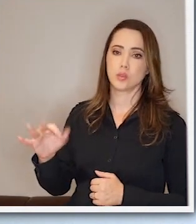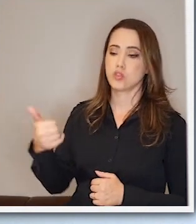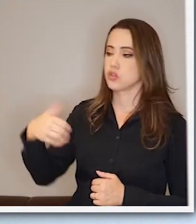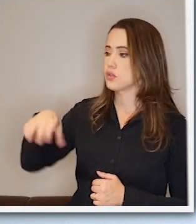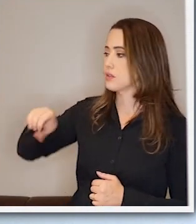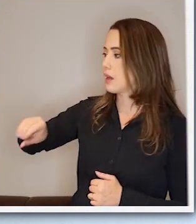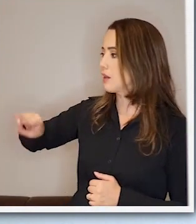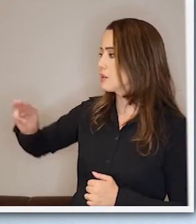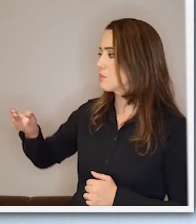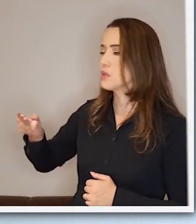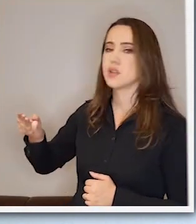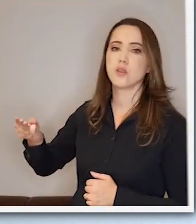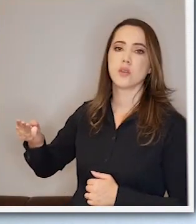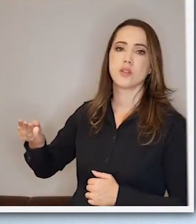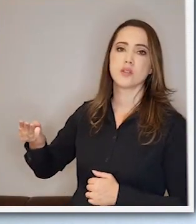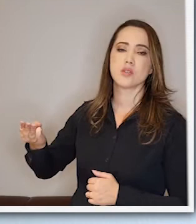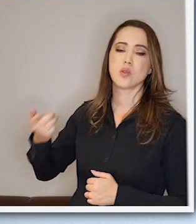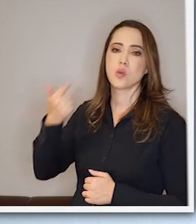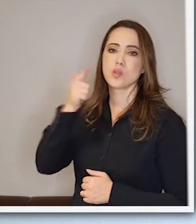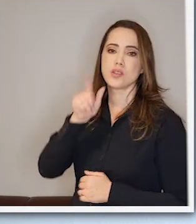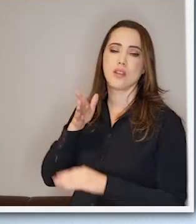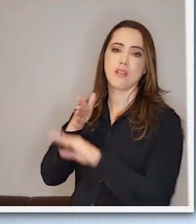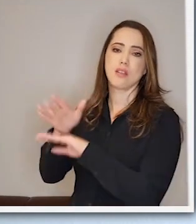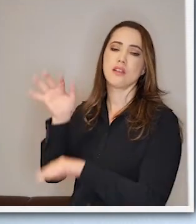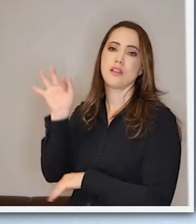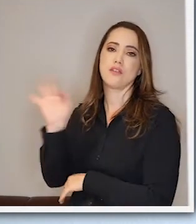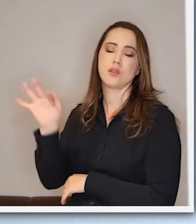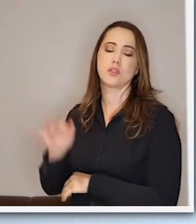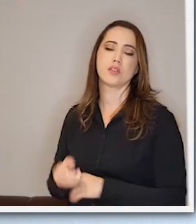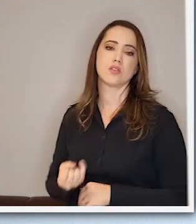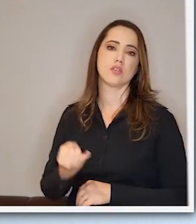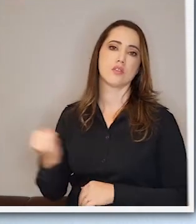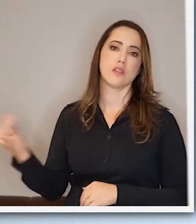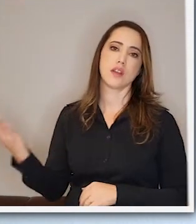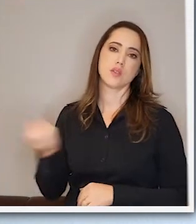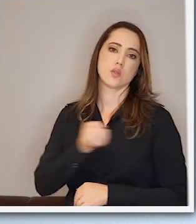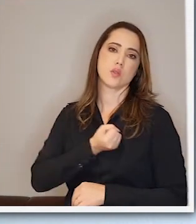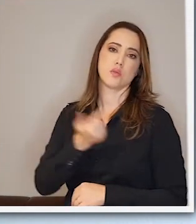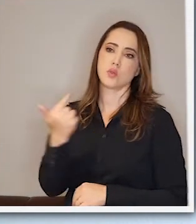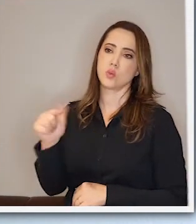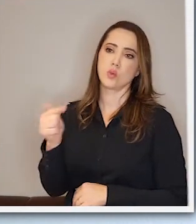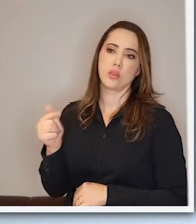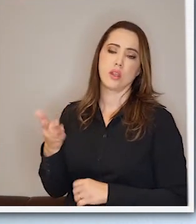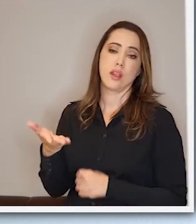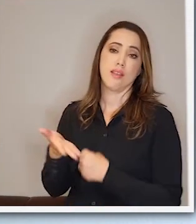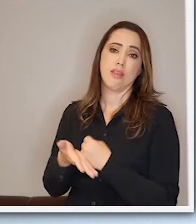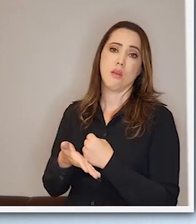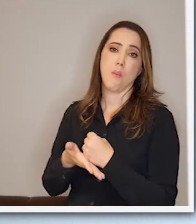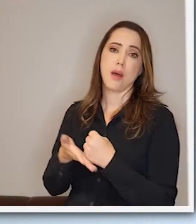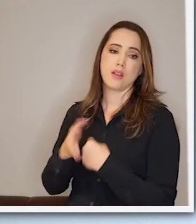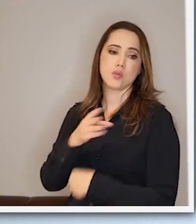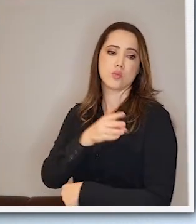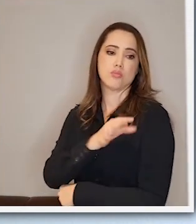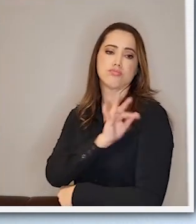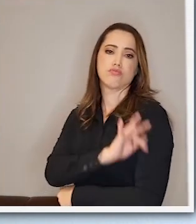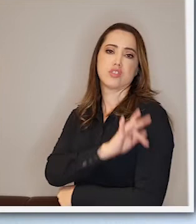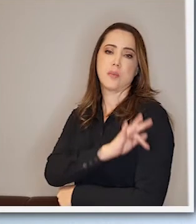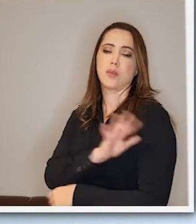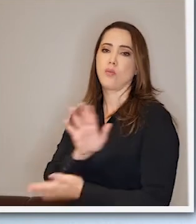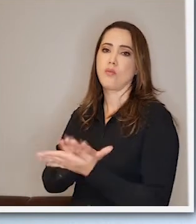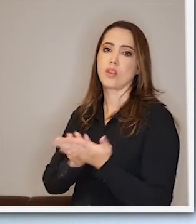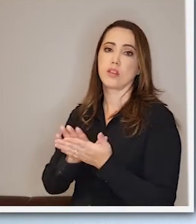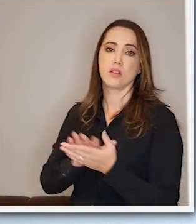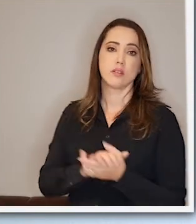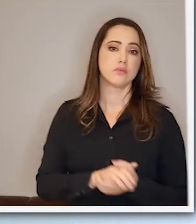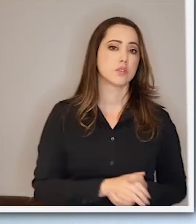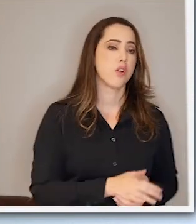0,5% de 10 milhões. 50 mil pessoas somente de 10 milhões. Olha, seria quase nada. A maioria